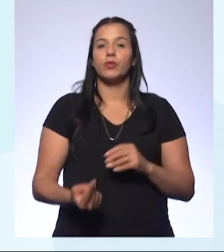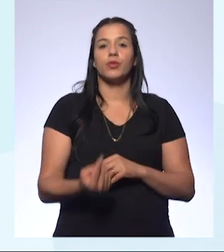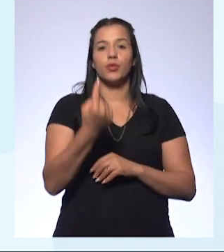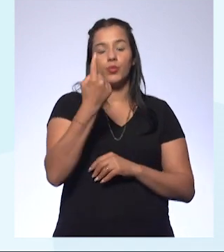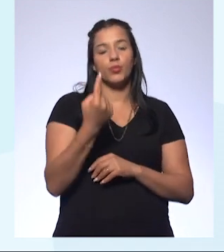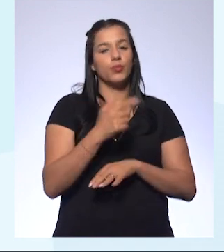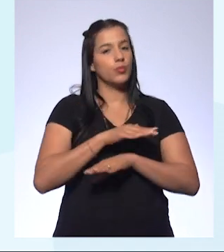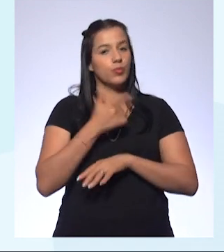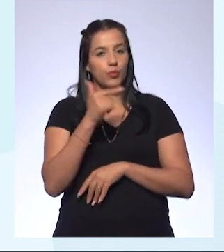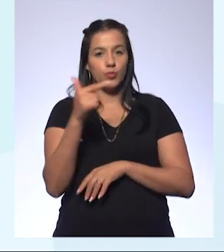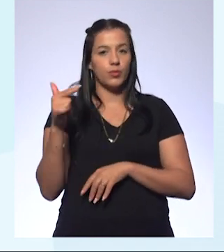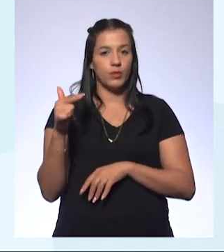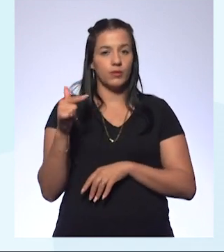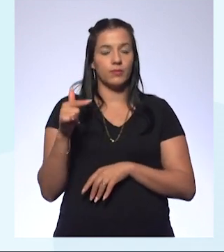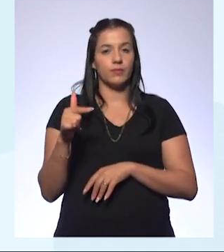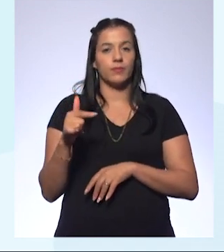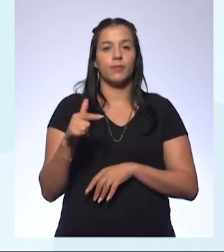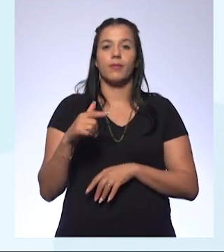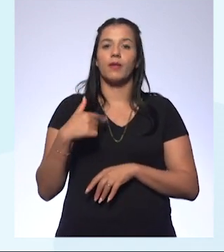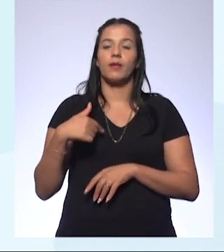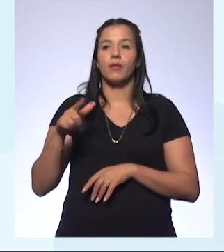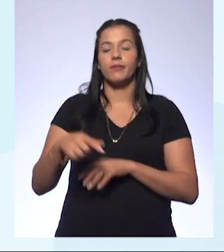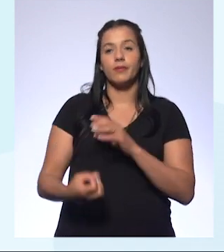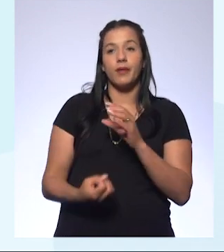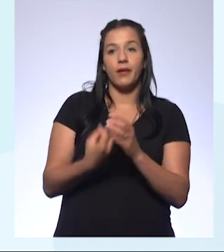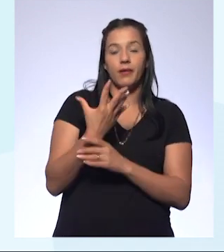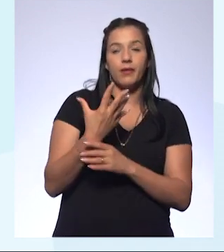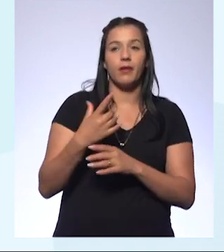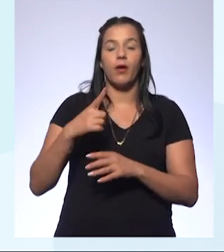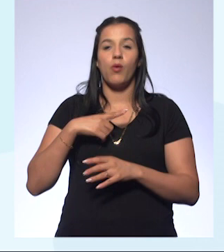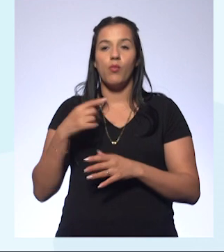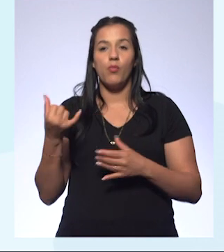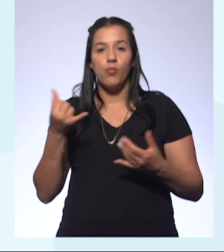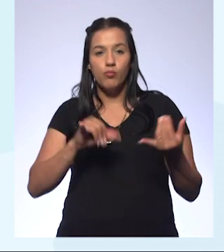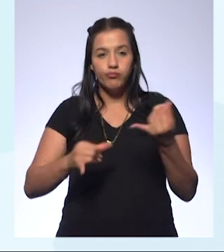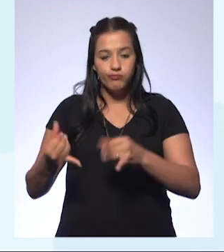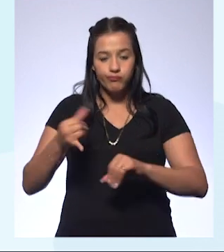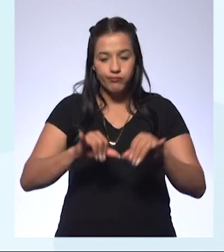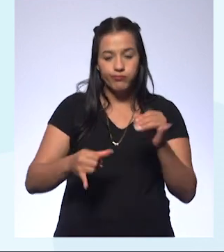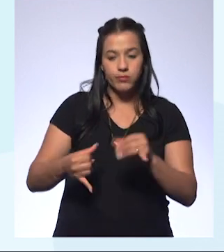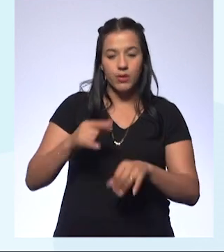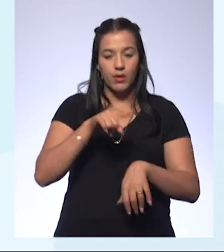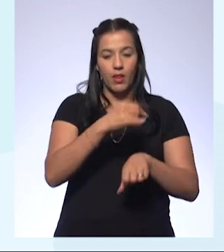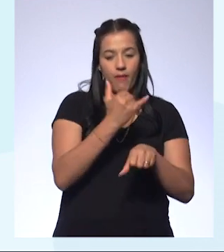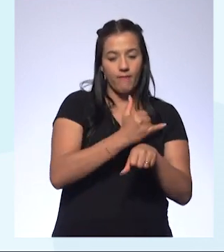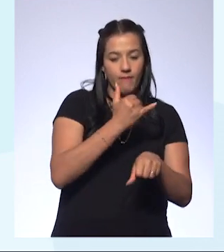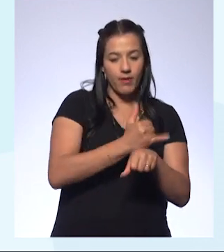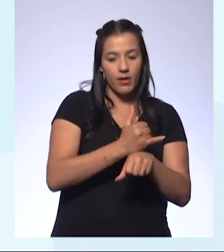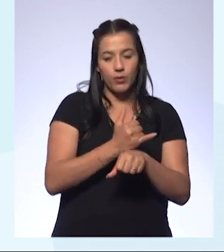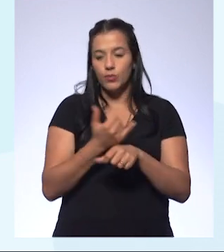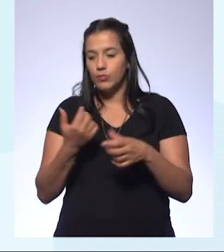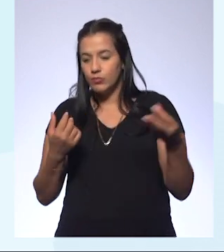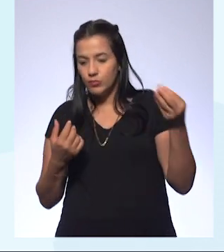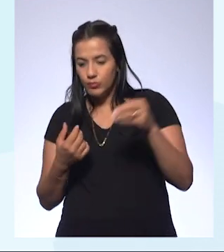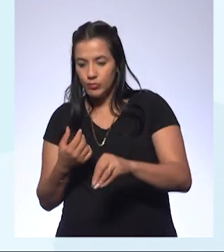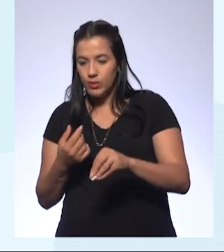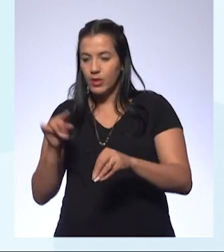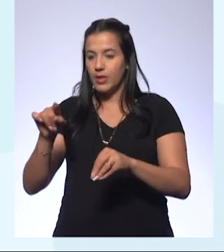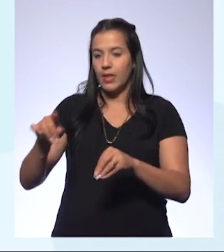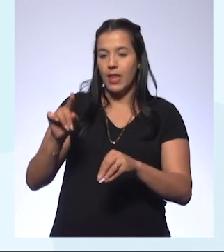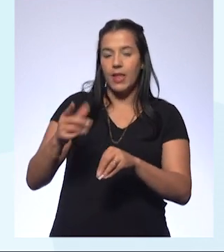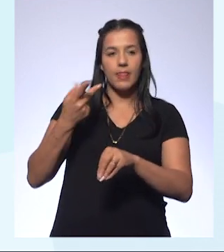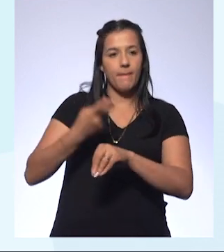não teria. Então, alguém quer criar um material que tenha características do ferro e características da